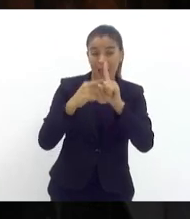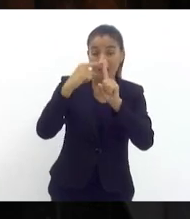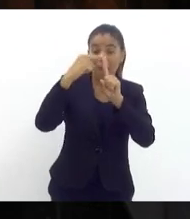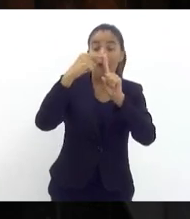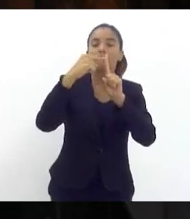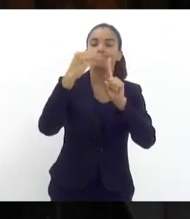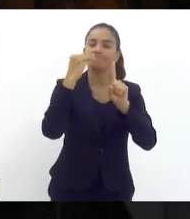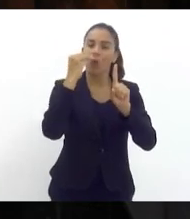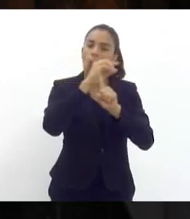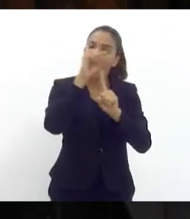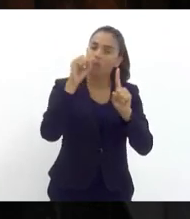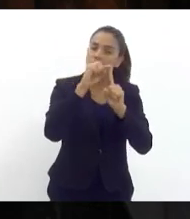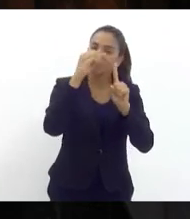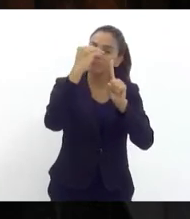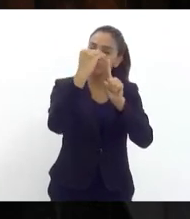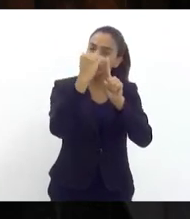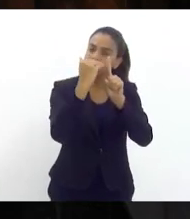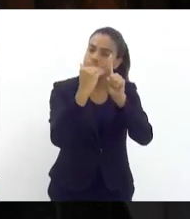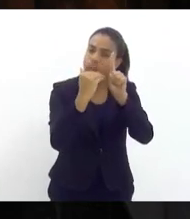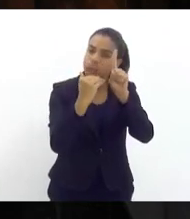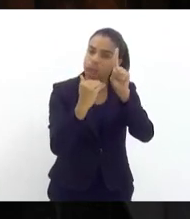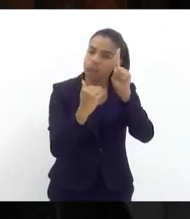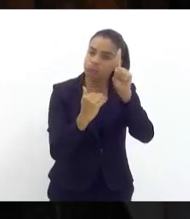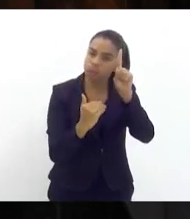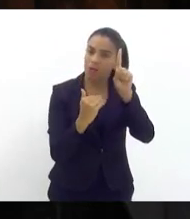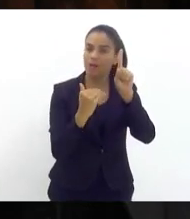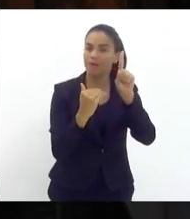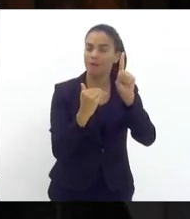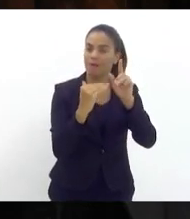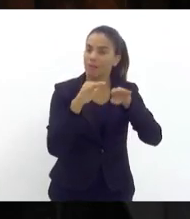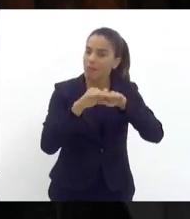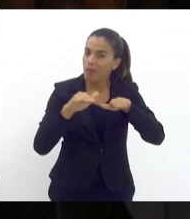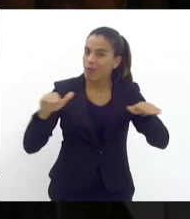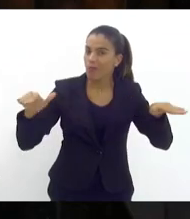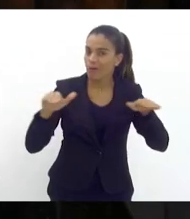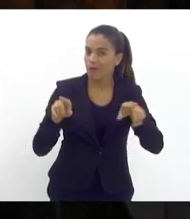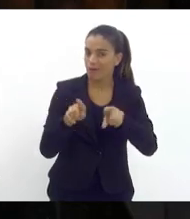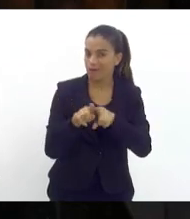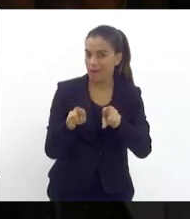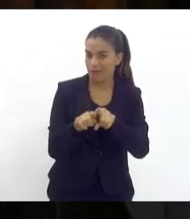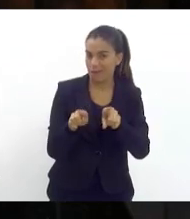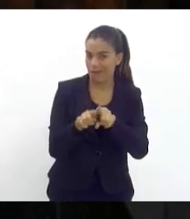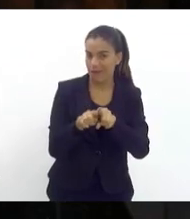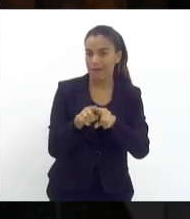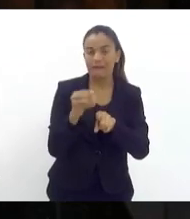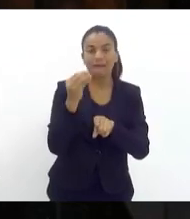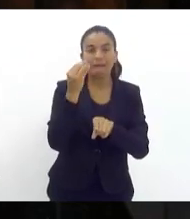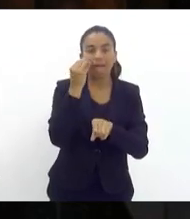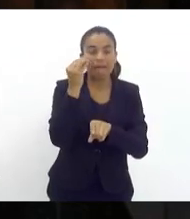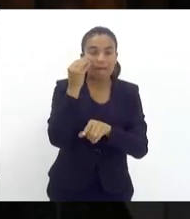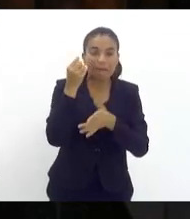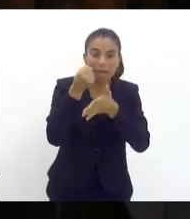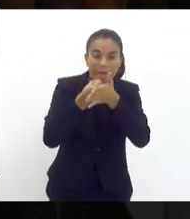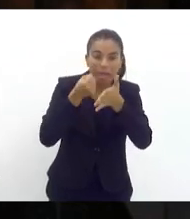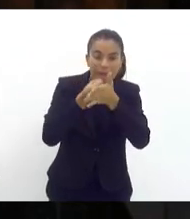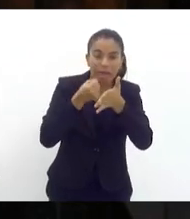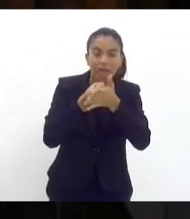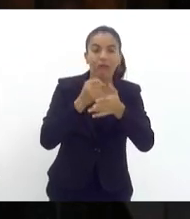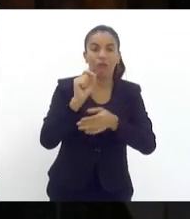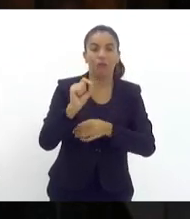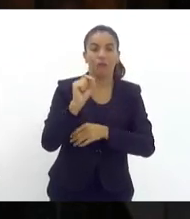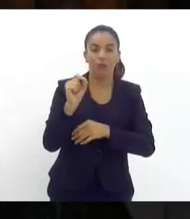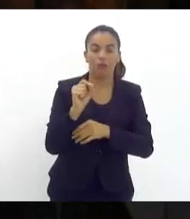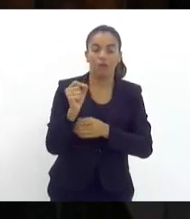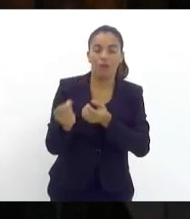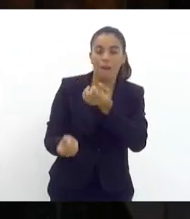temperatura através da diminuição das emissões principalmente mas não